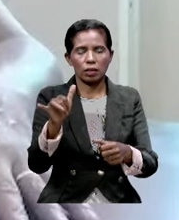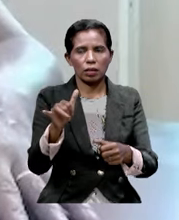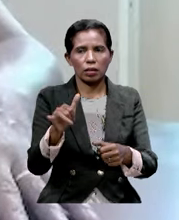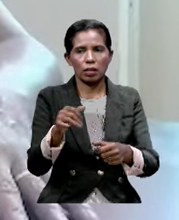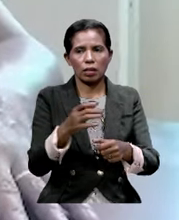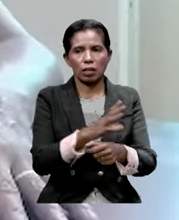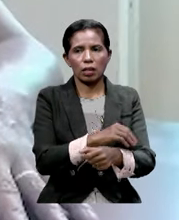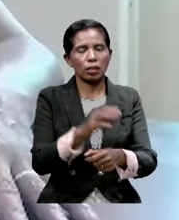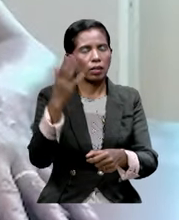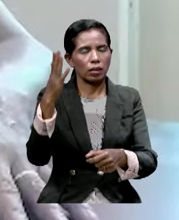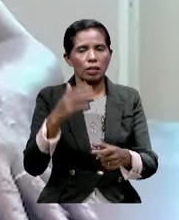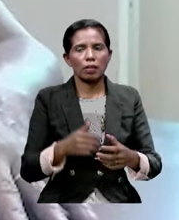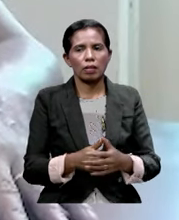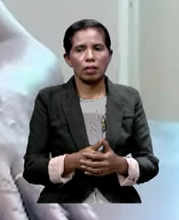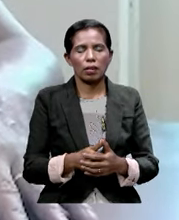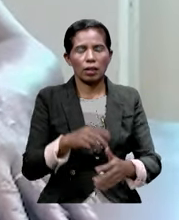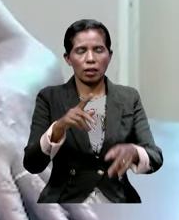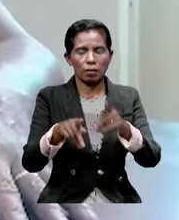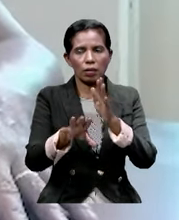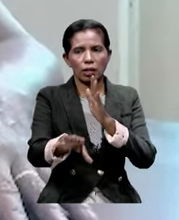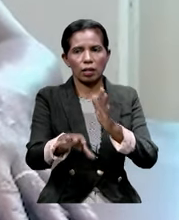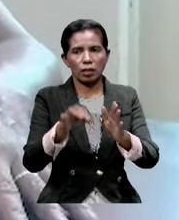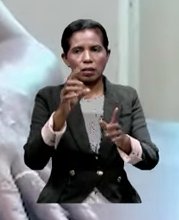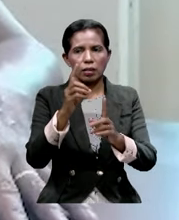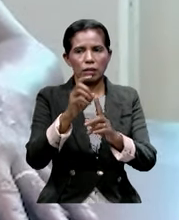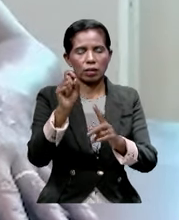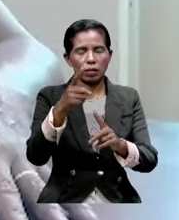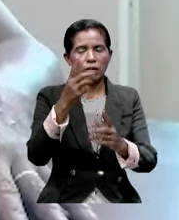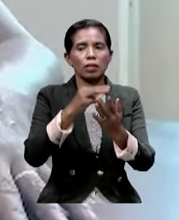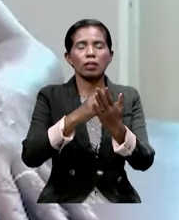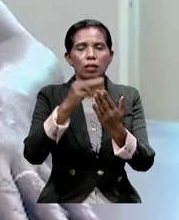idane akontese ka komunidade hetan ia dia 11 de